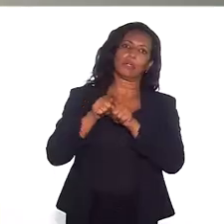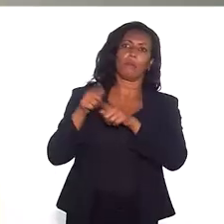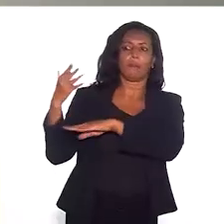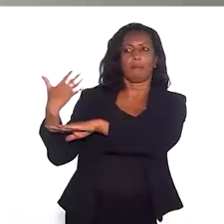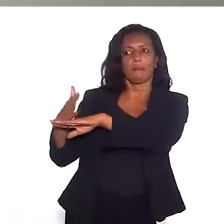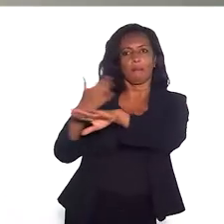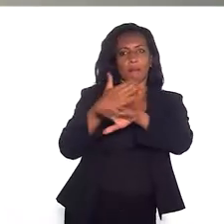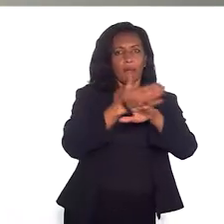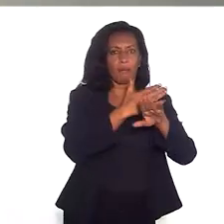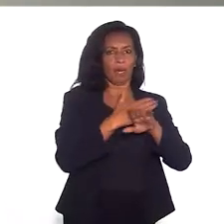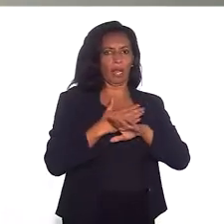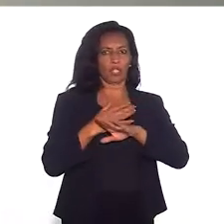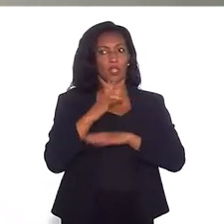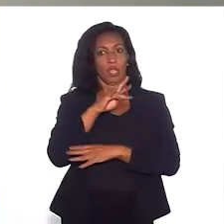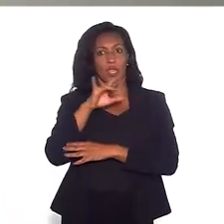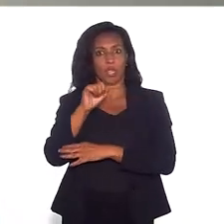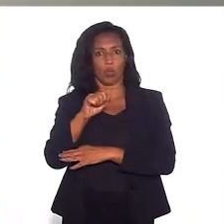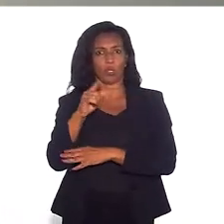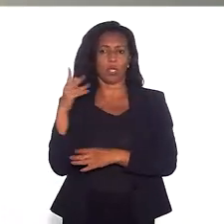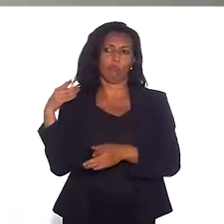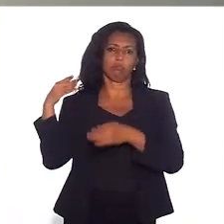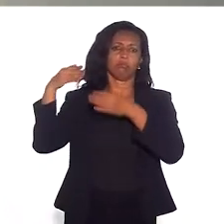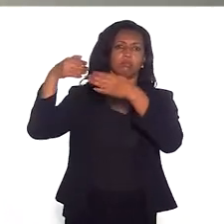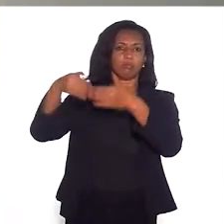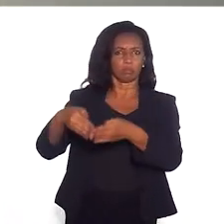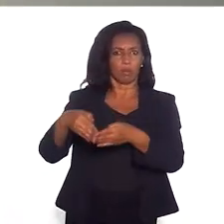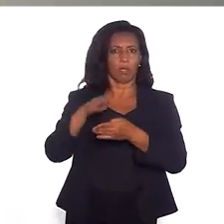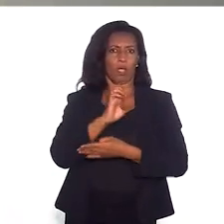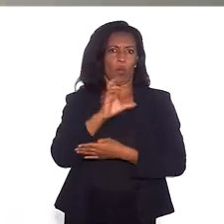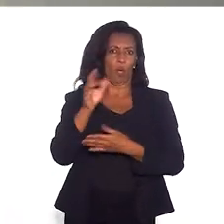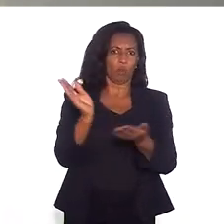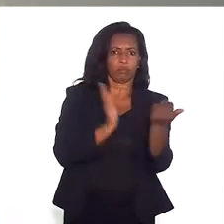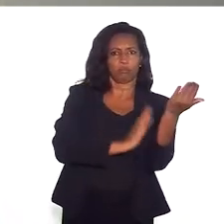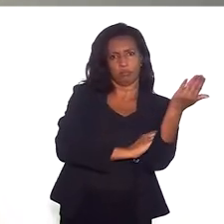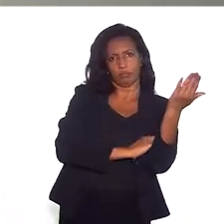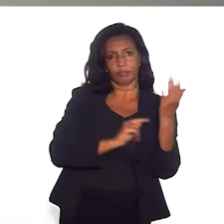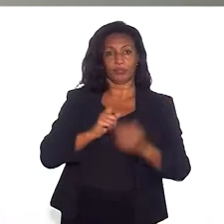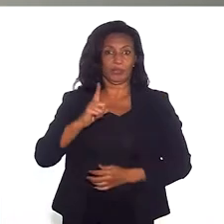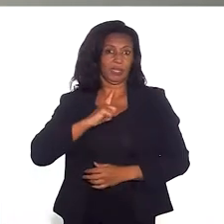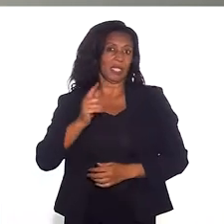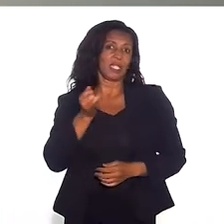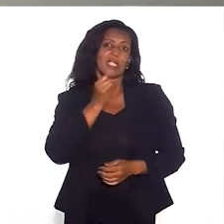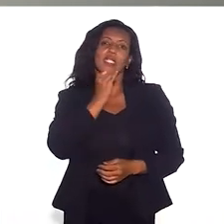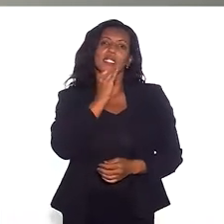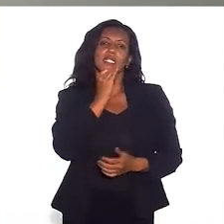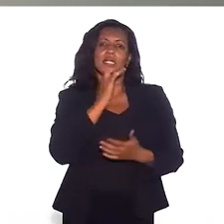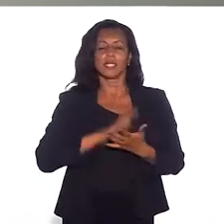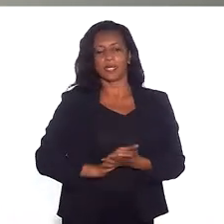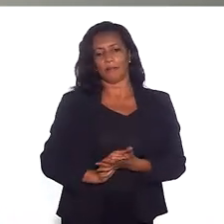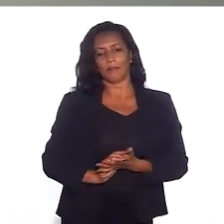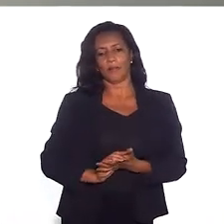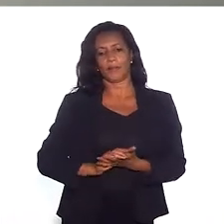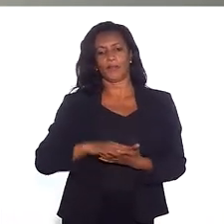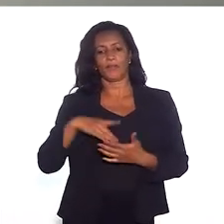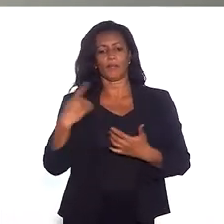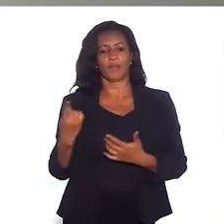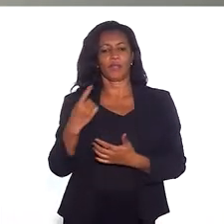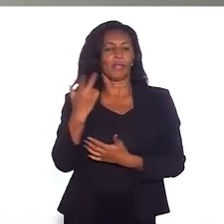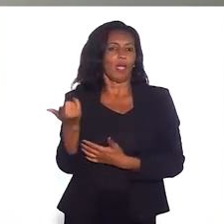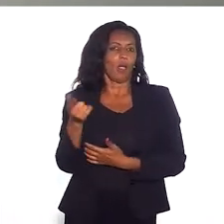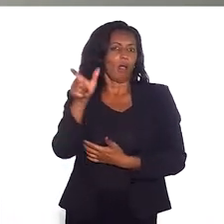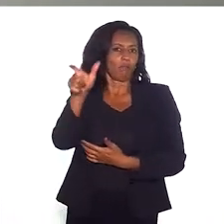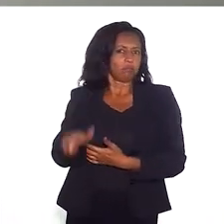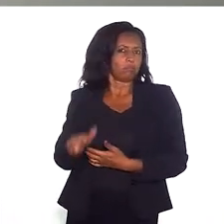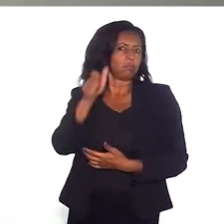teorias que a gente pode associar ao ecofeminismo. A gente vai ter, por exemplo, a Wangari Maathai. A